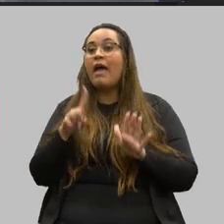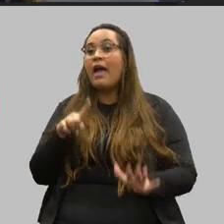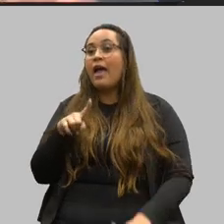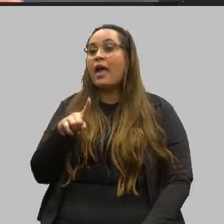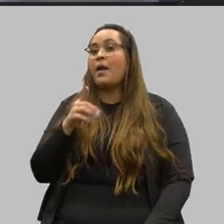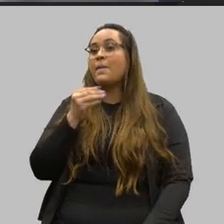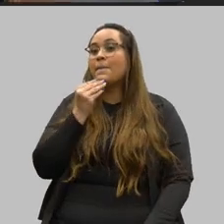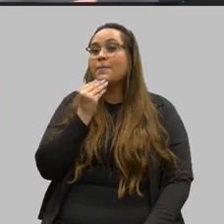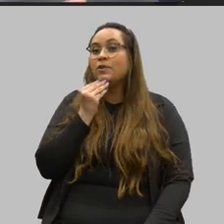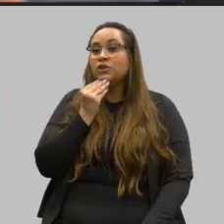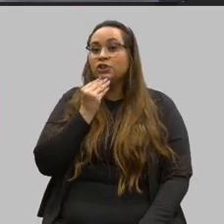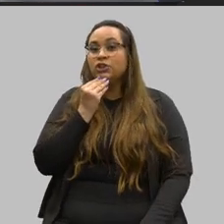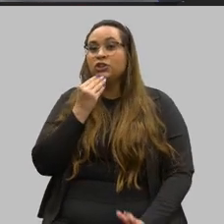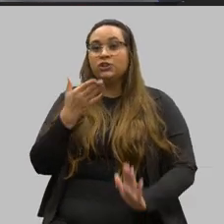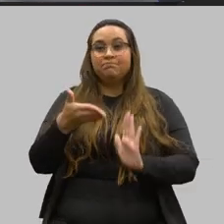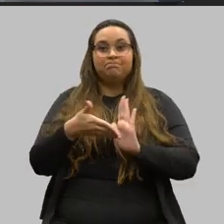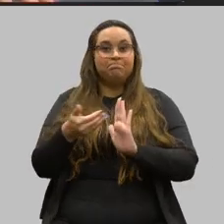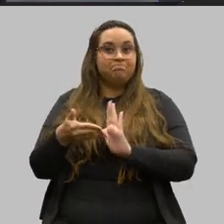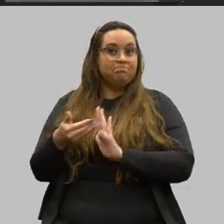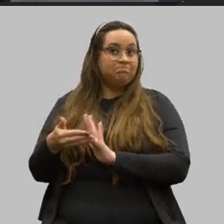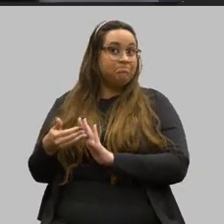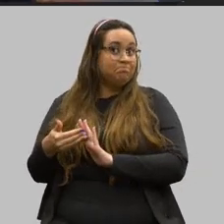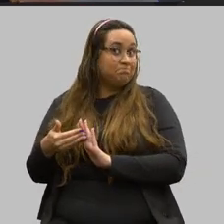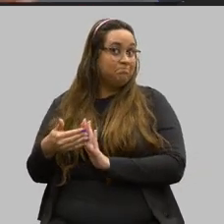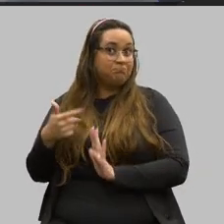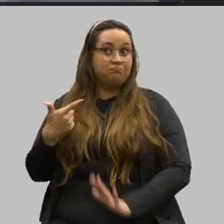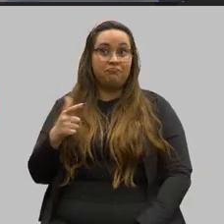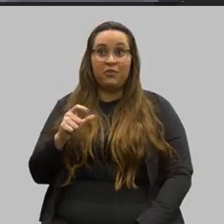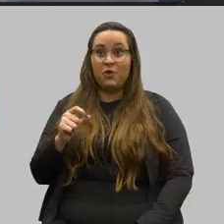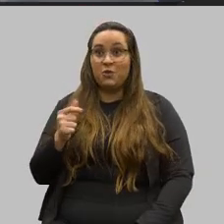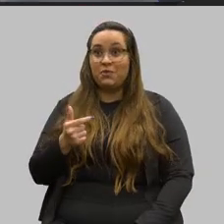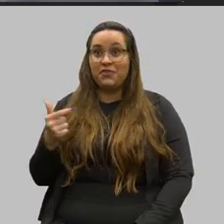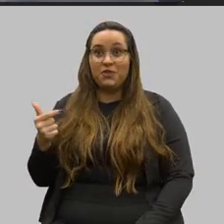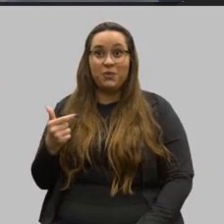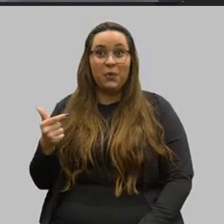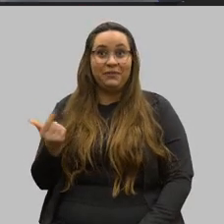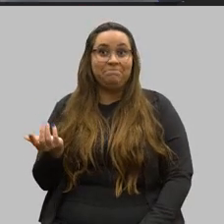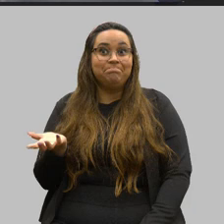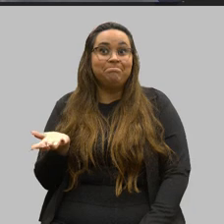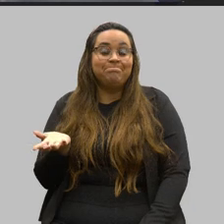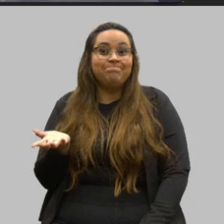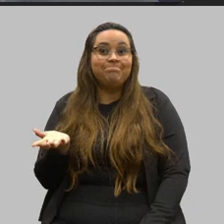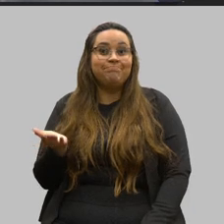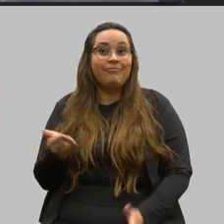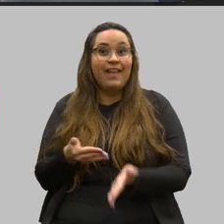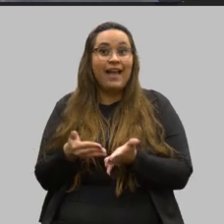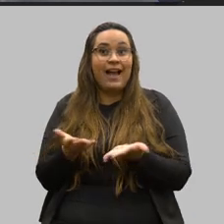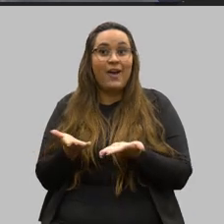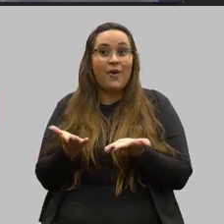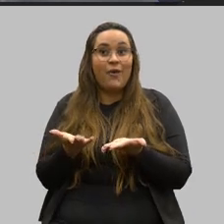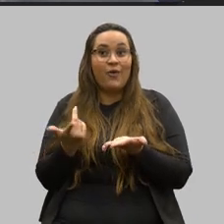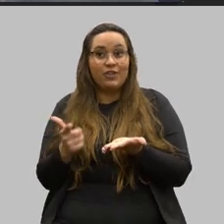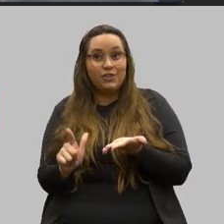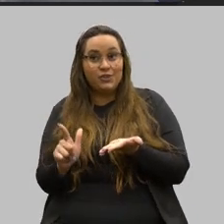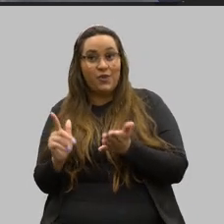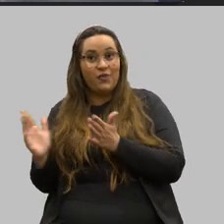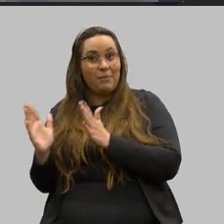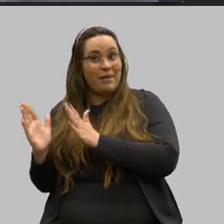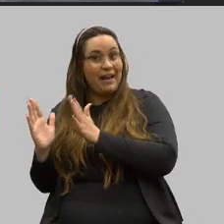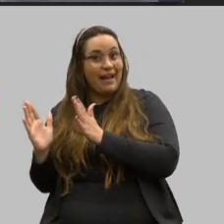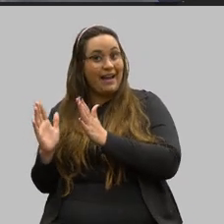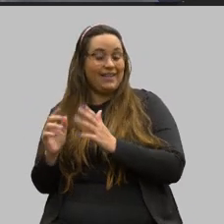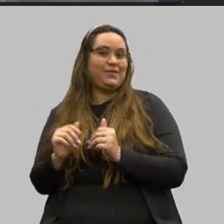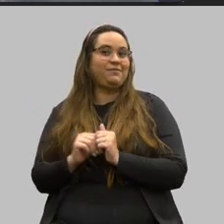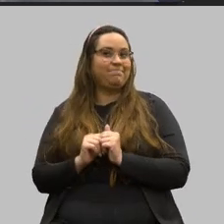negligenciou prazo final de 2022 e agora tem-se um novo prazo eh eu convivi com uma situação